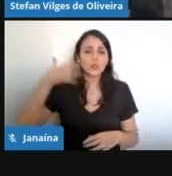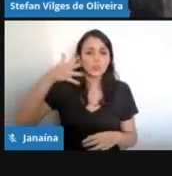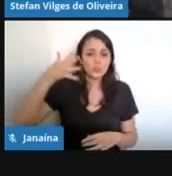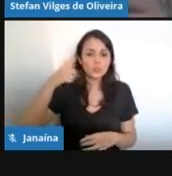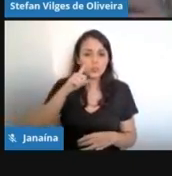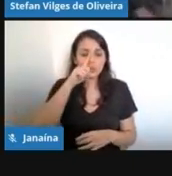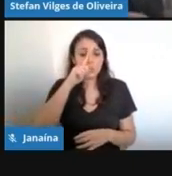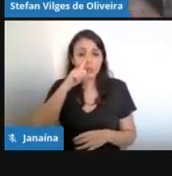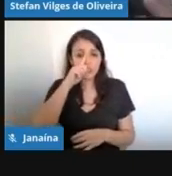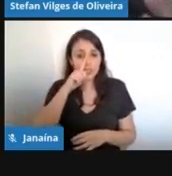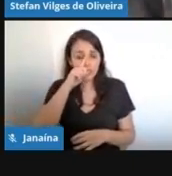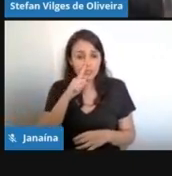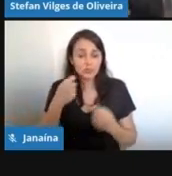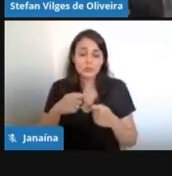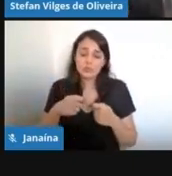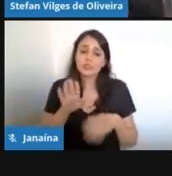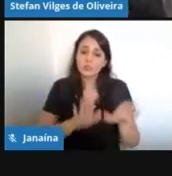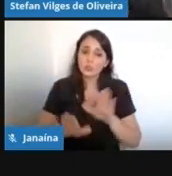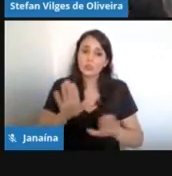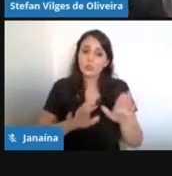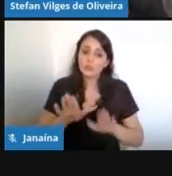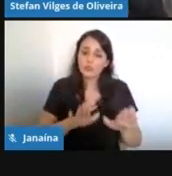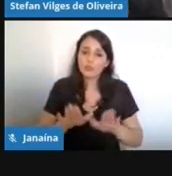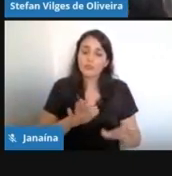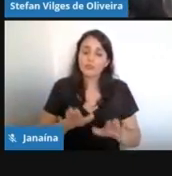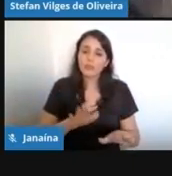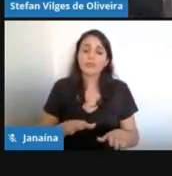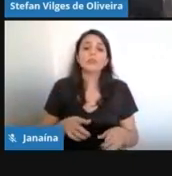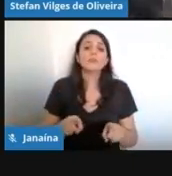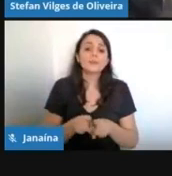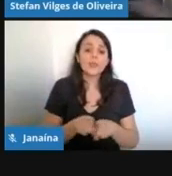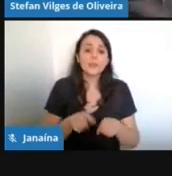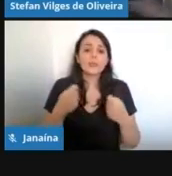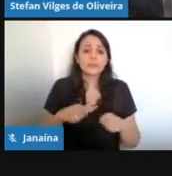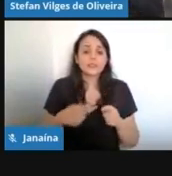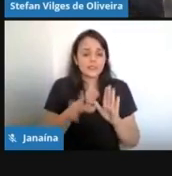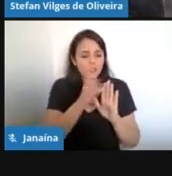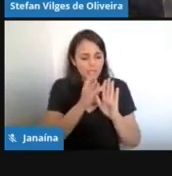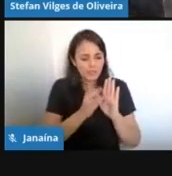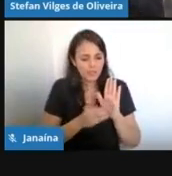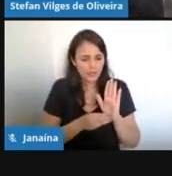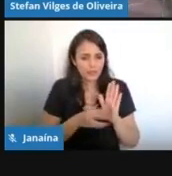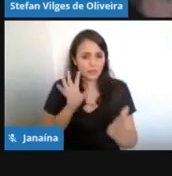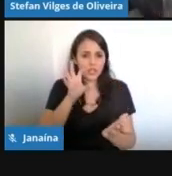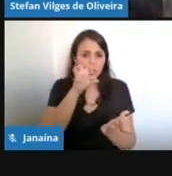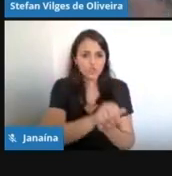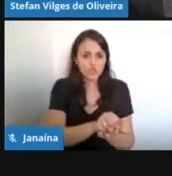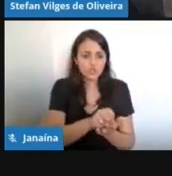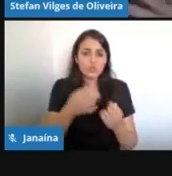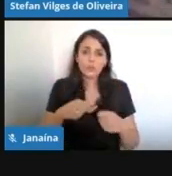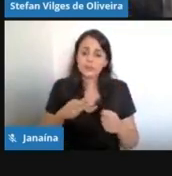ter que ser revisto, e nós vamos precisar também melhorar a qualidade desses registros de dados. Hoje nós temos uma grande